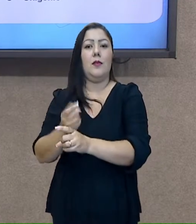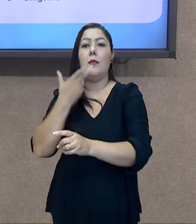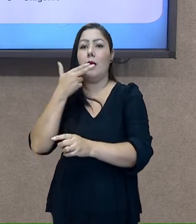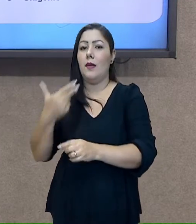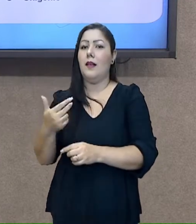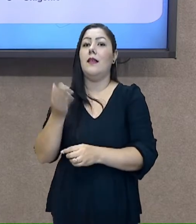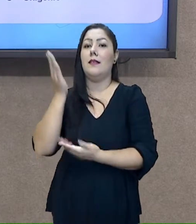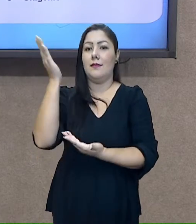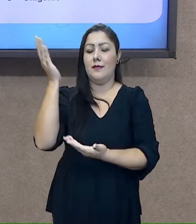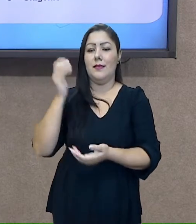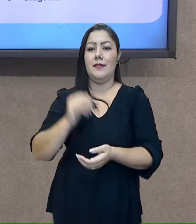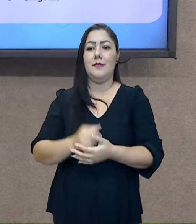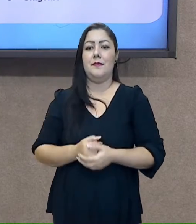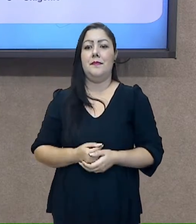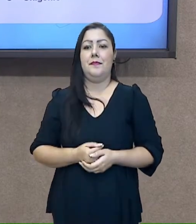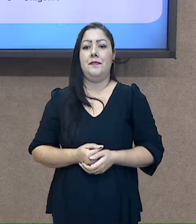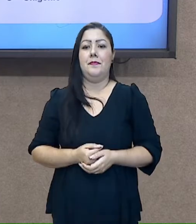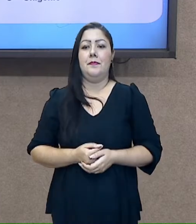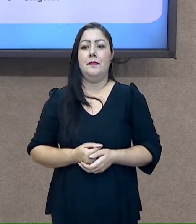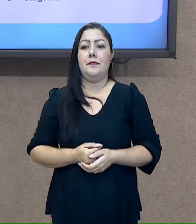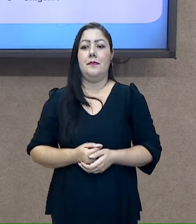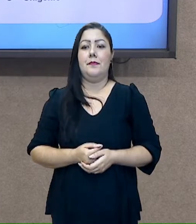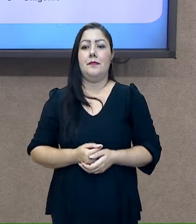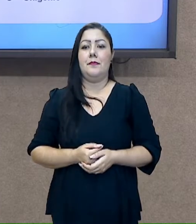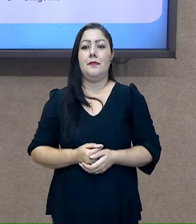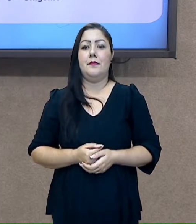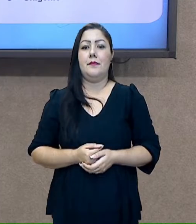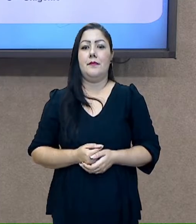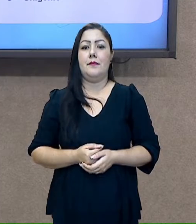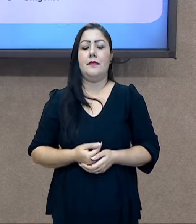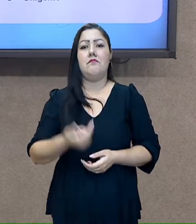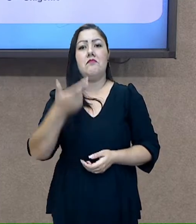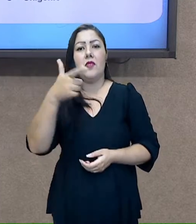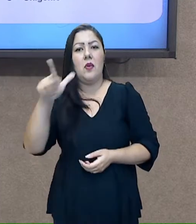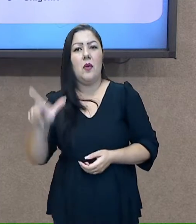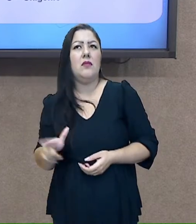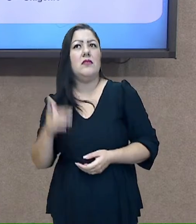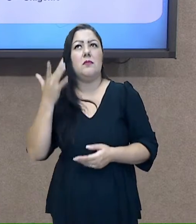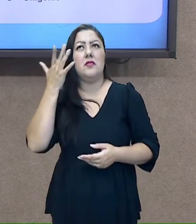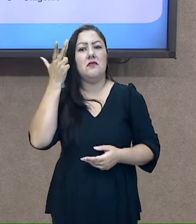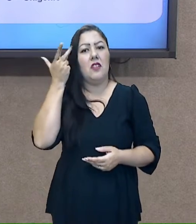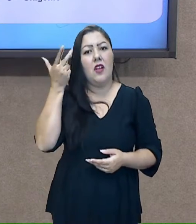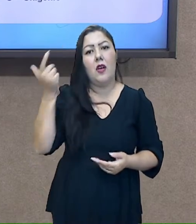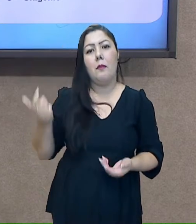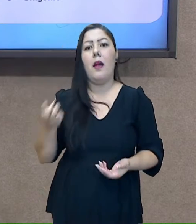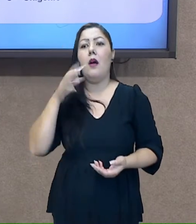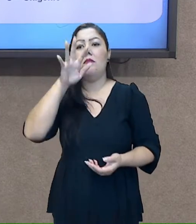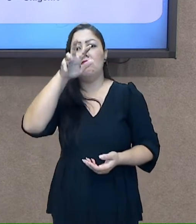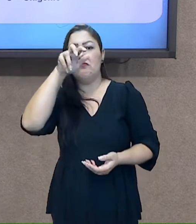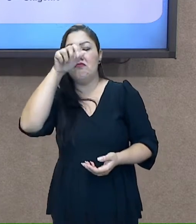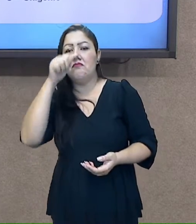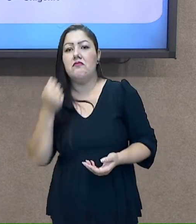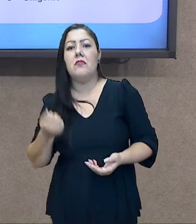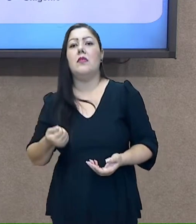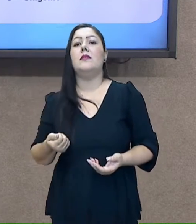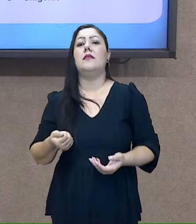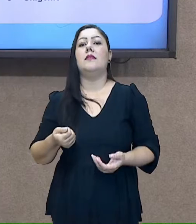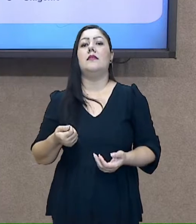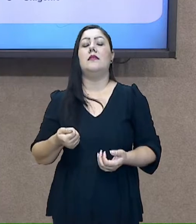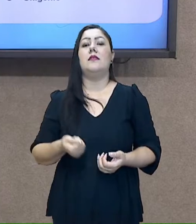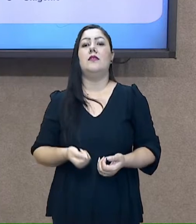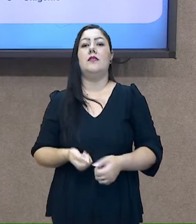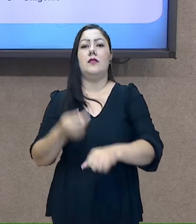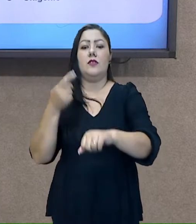pronunciamos. Então, outros são bem mais comuns, né? A gente fala o oxigênio, o